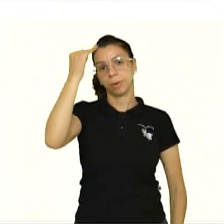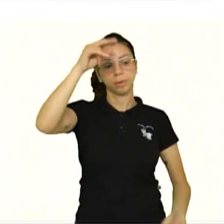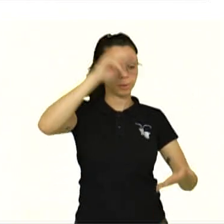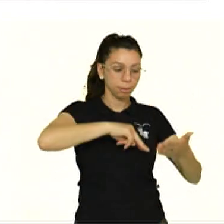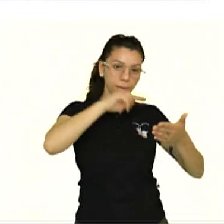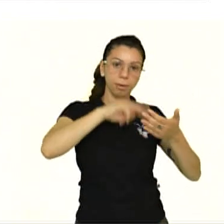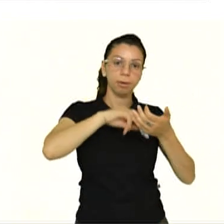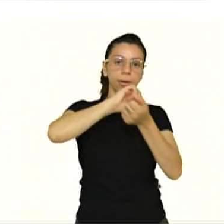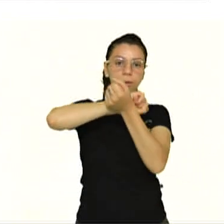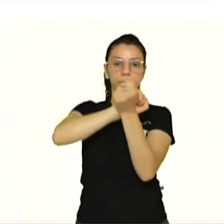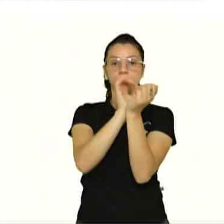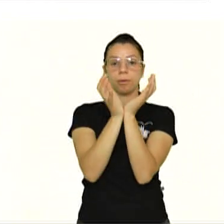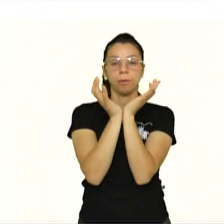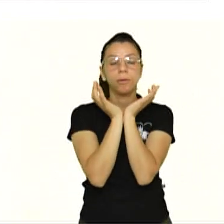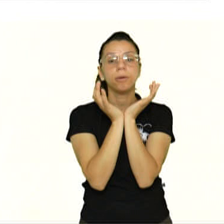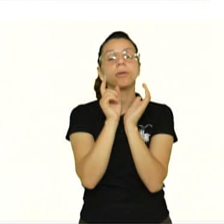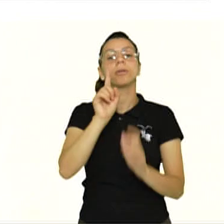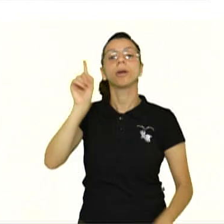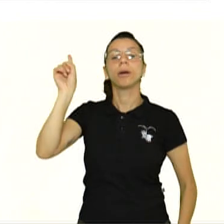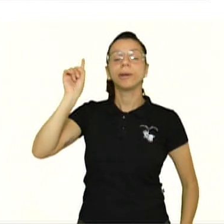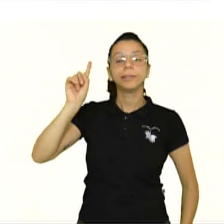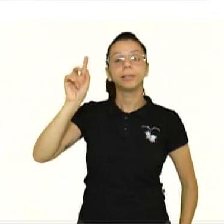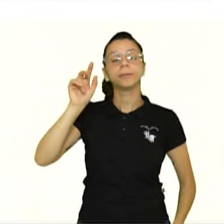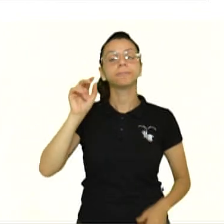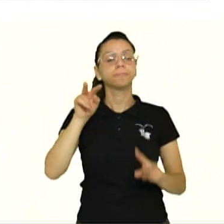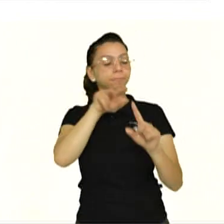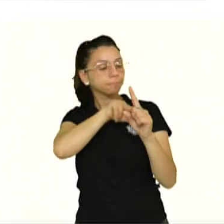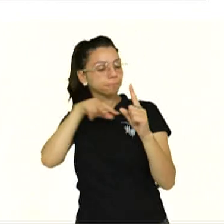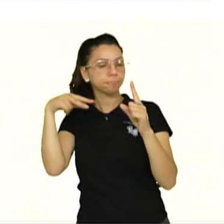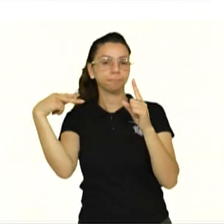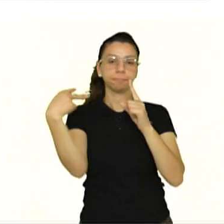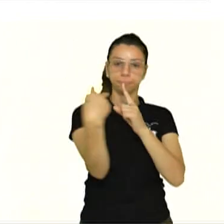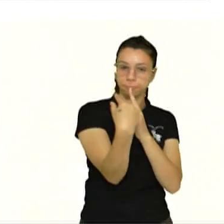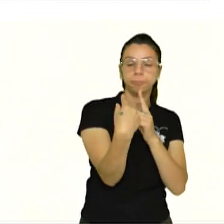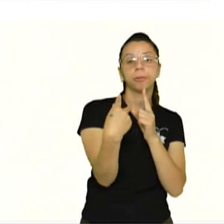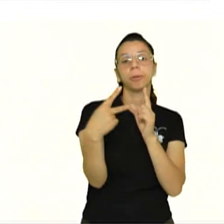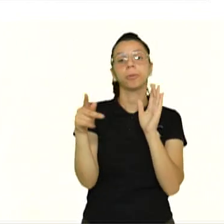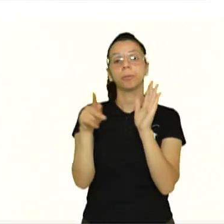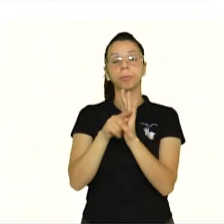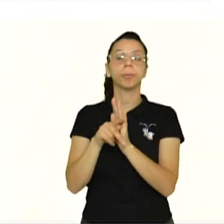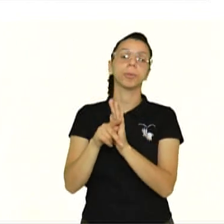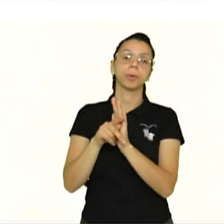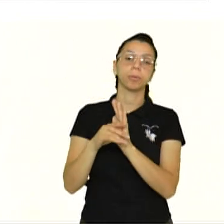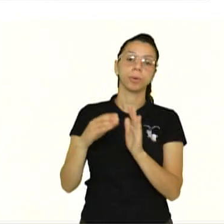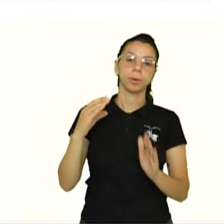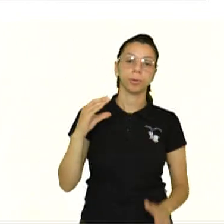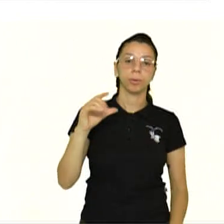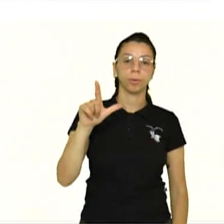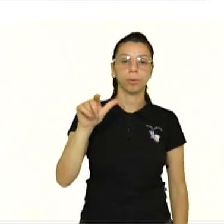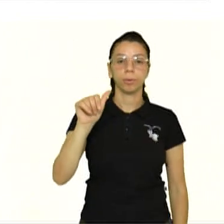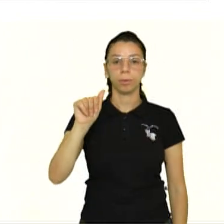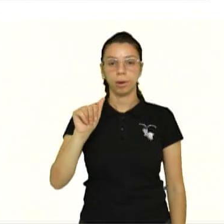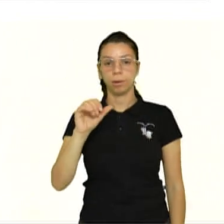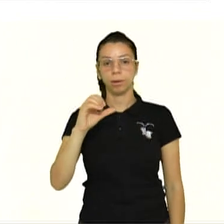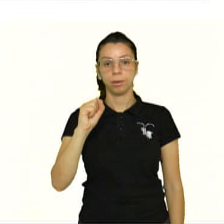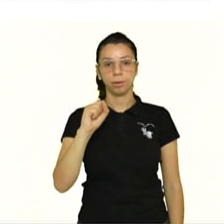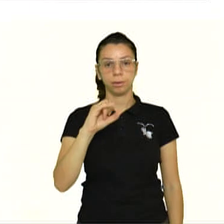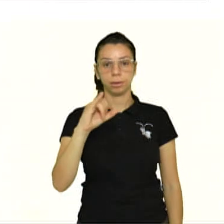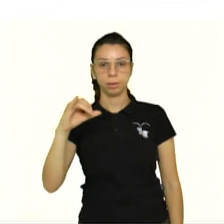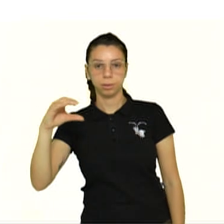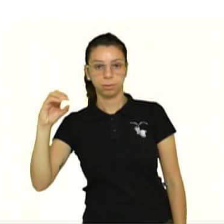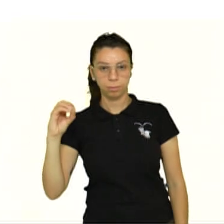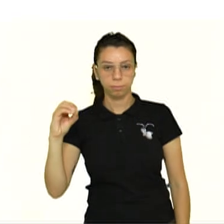do Shakespeare para ter essa visão ali do clássico, ter essa visão da literatura